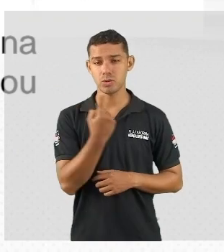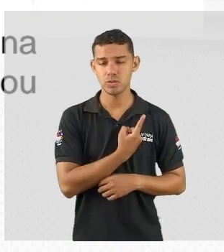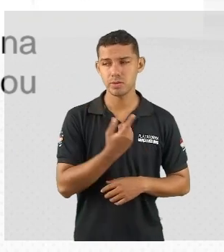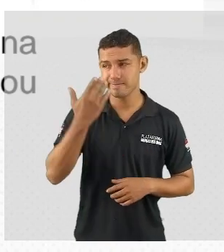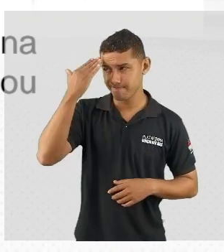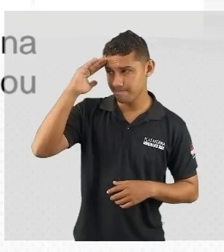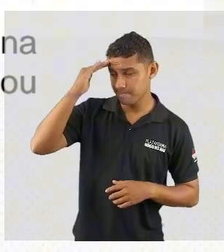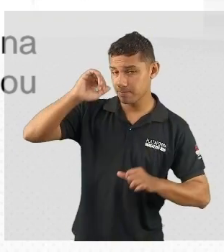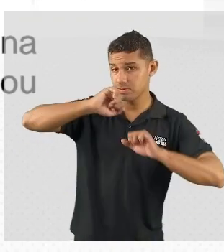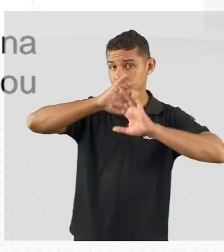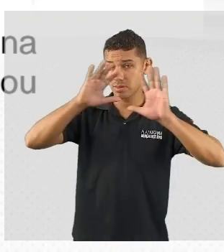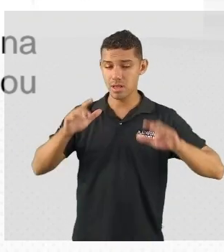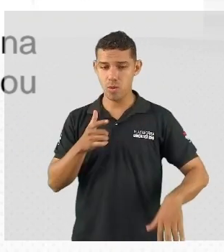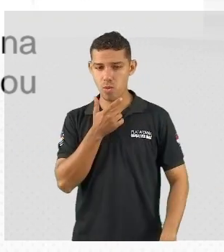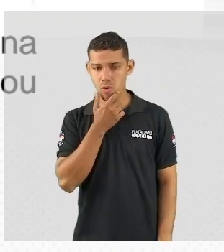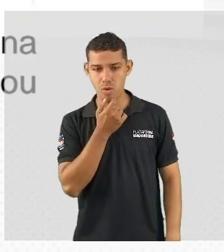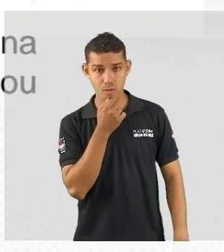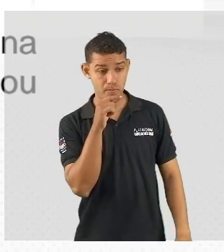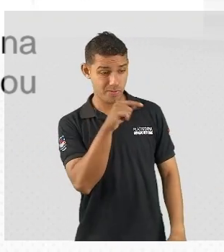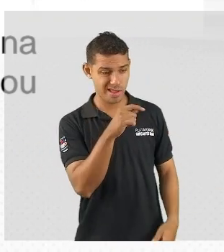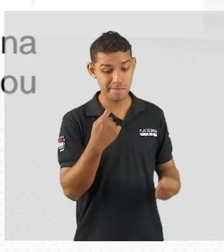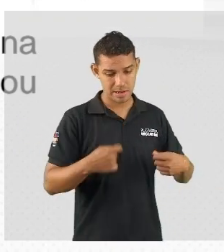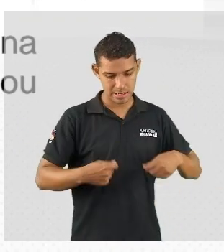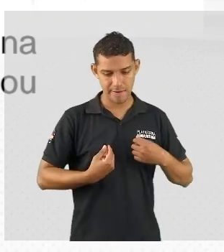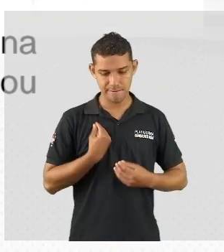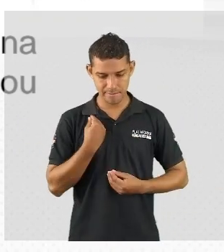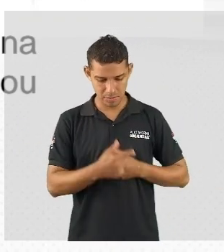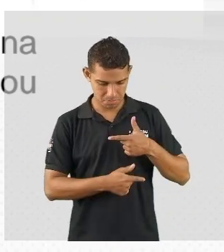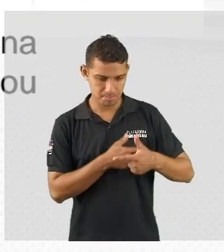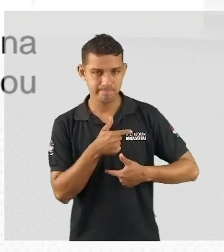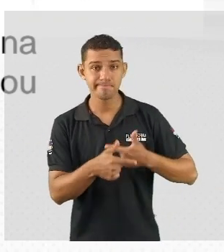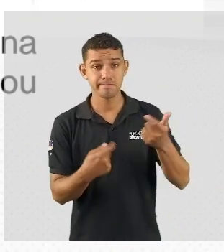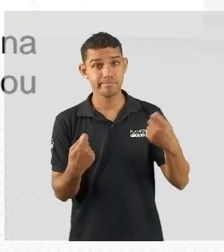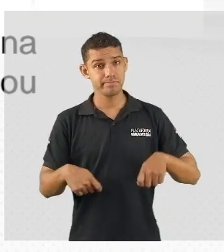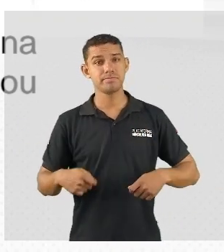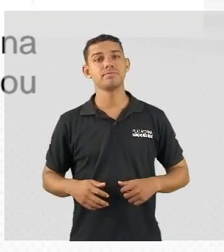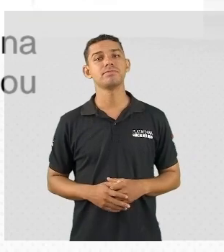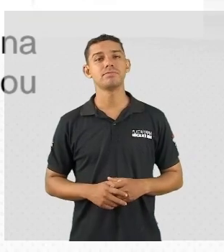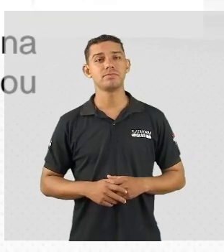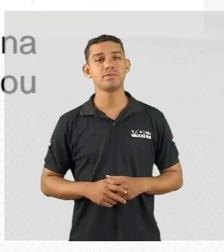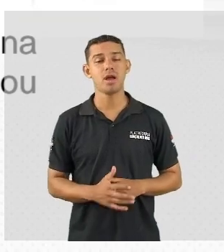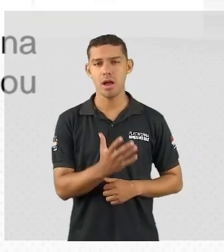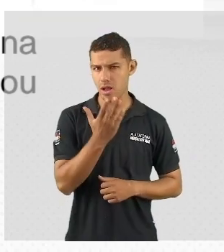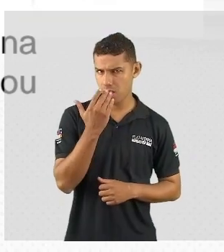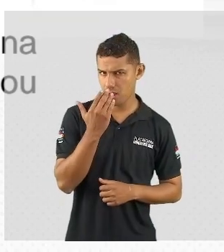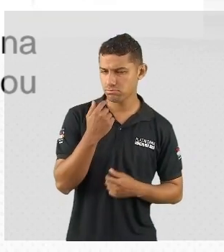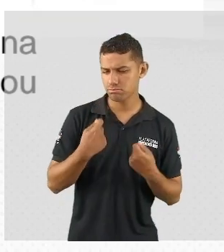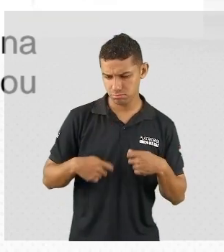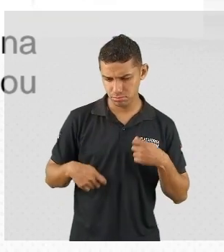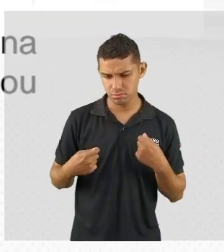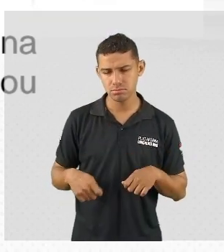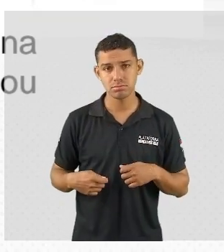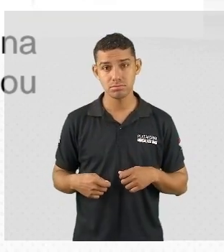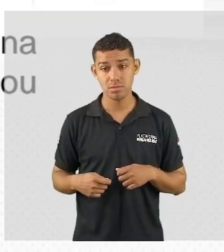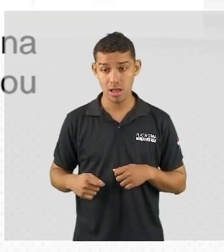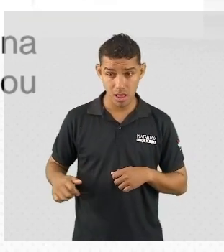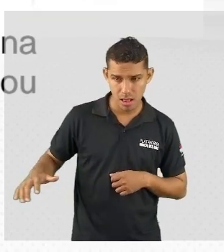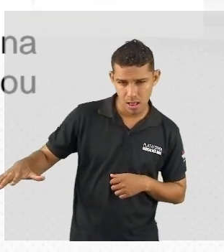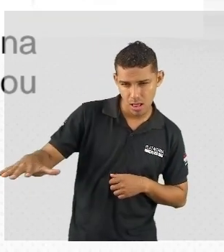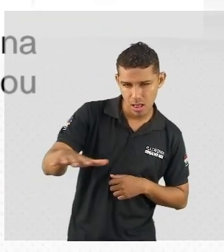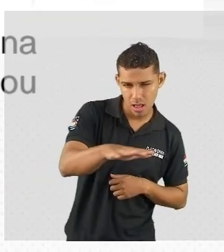que os homens naquele momento eles precisavam sobreviver. As intempéries do ambiente